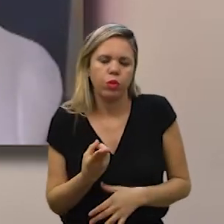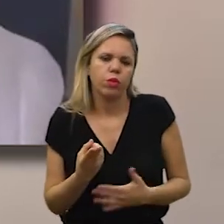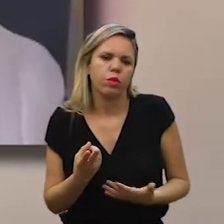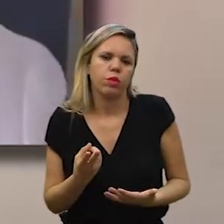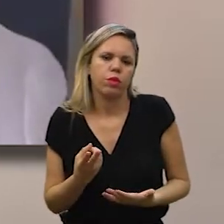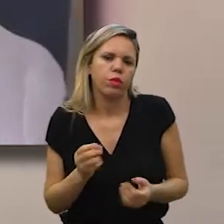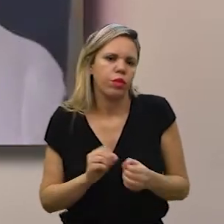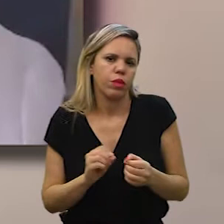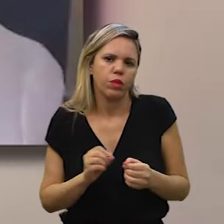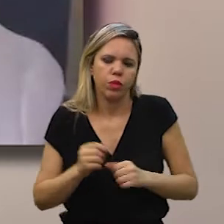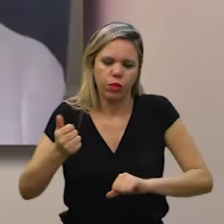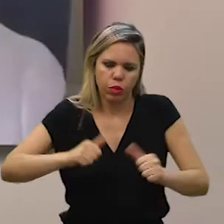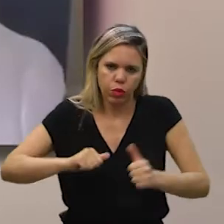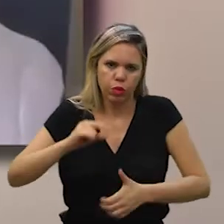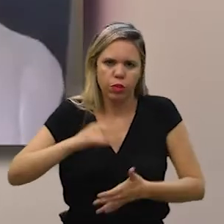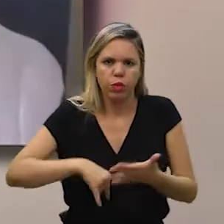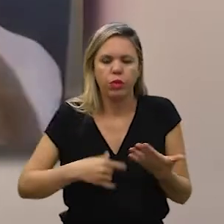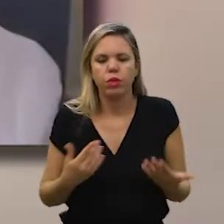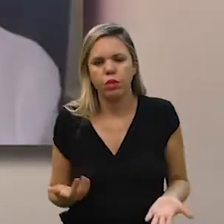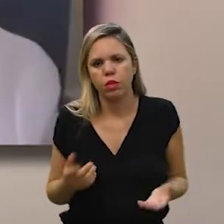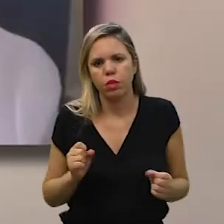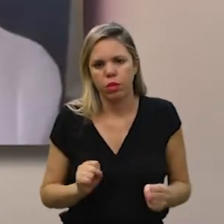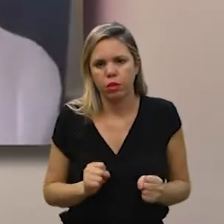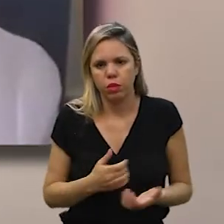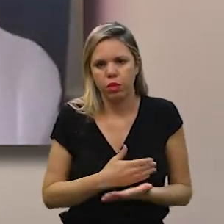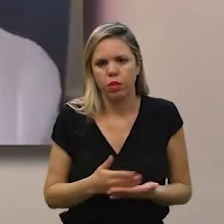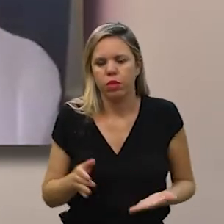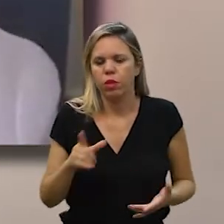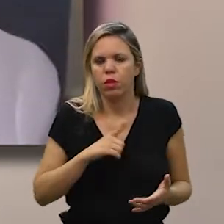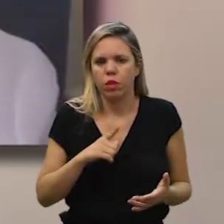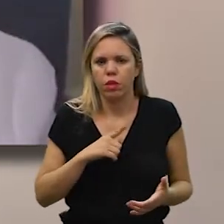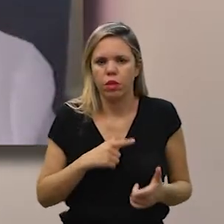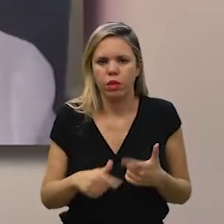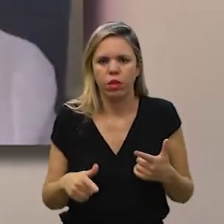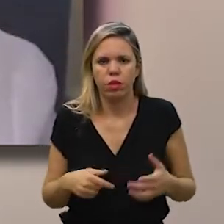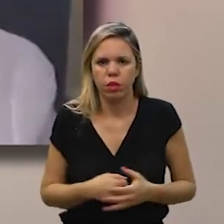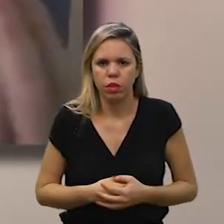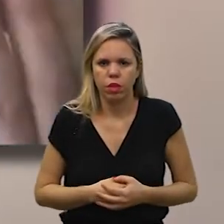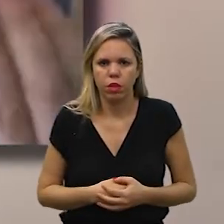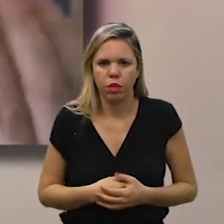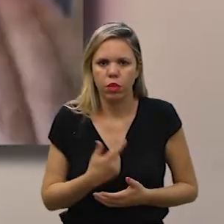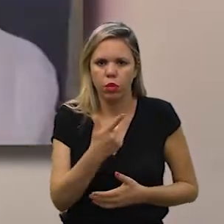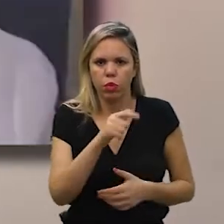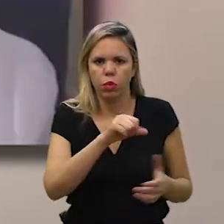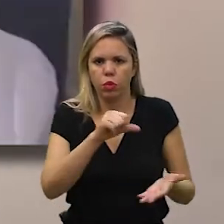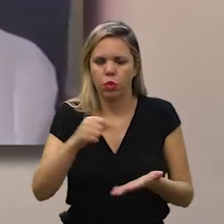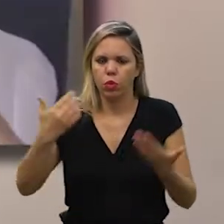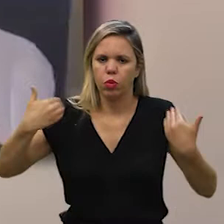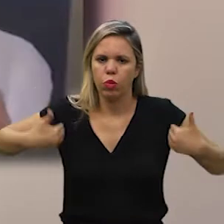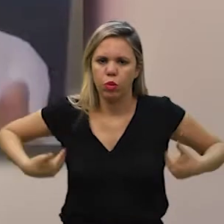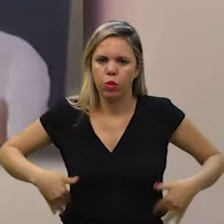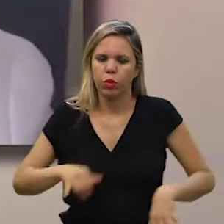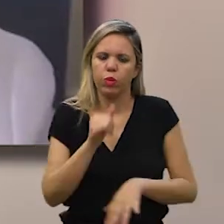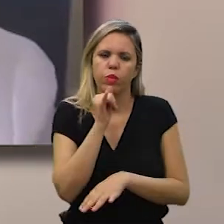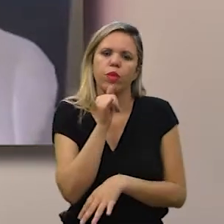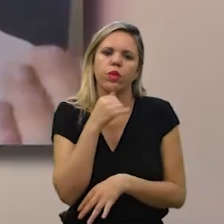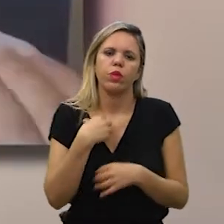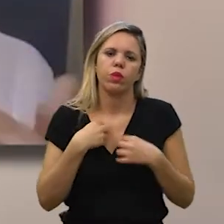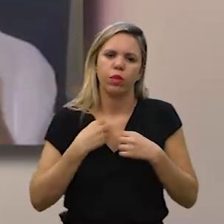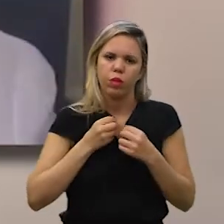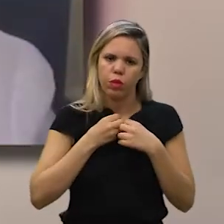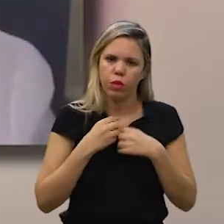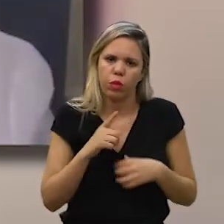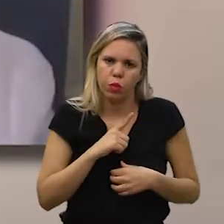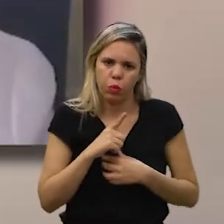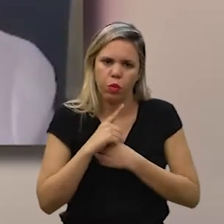se não se fizer o diagnóstico, ela pode começar a ter reação em outros lugares, onde, por exemplo, ela